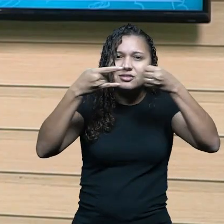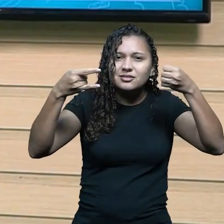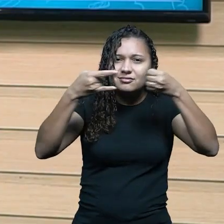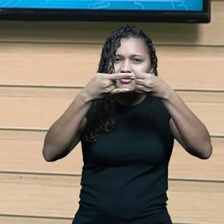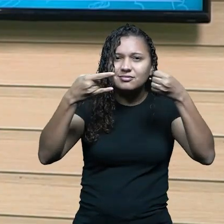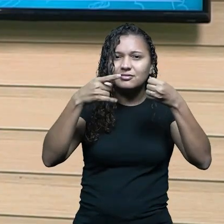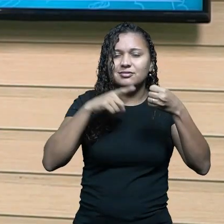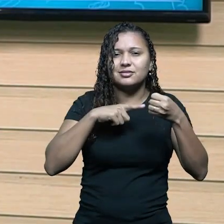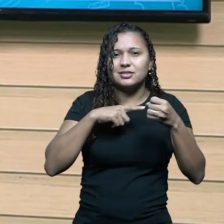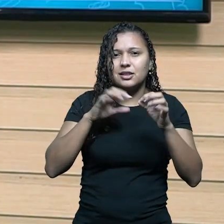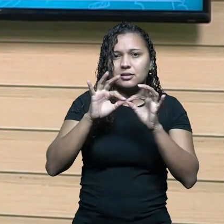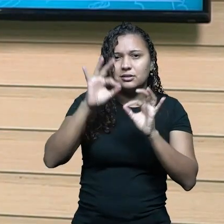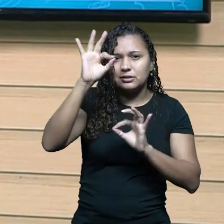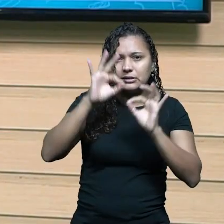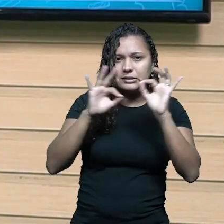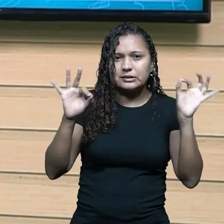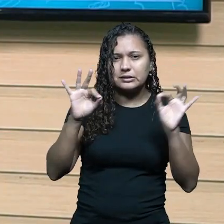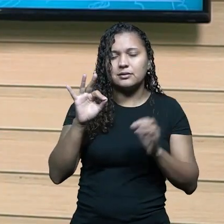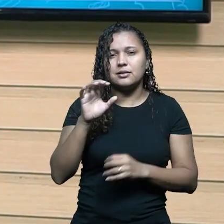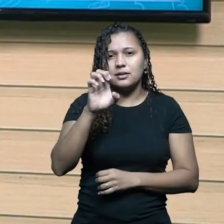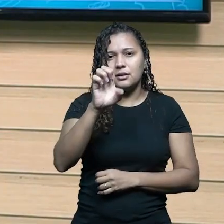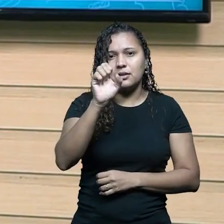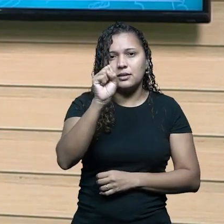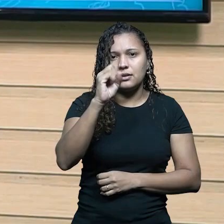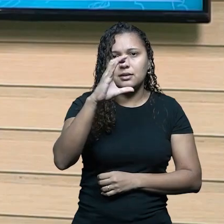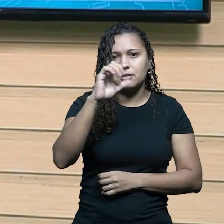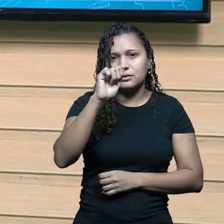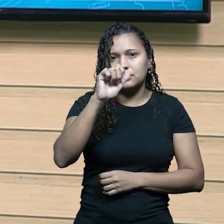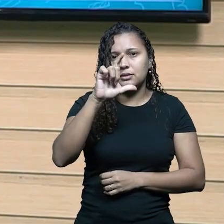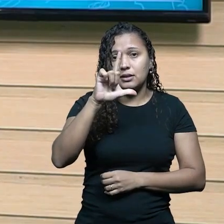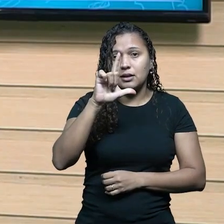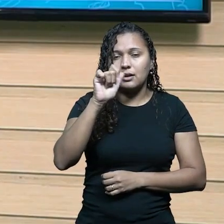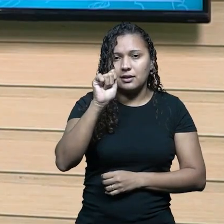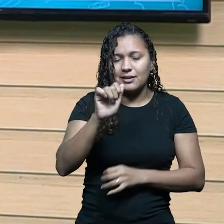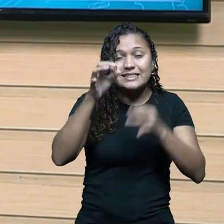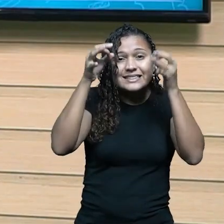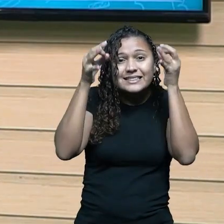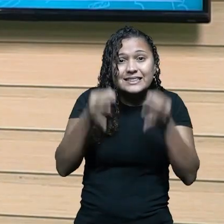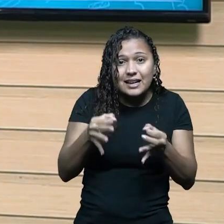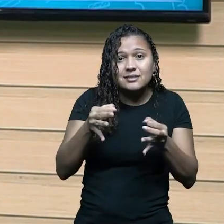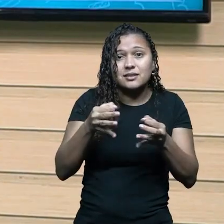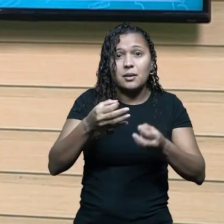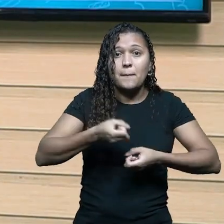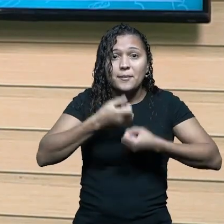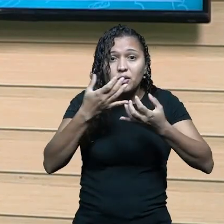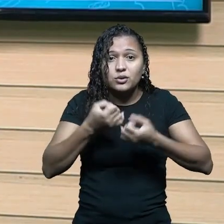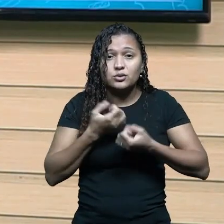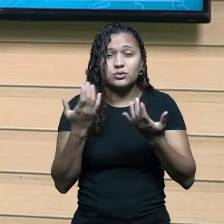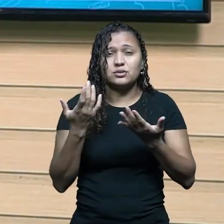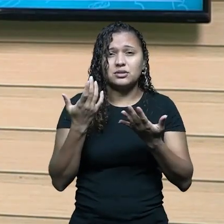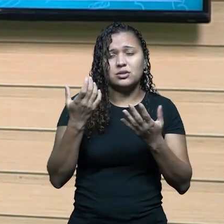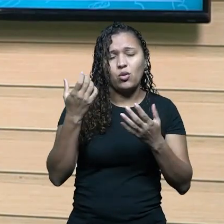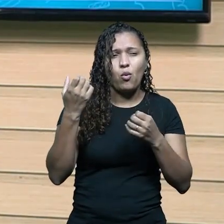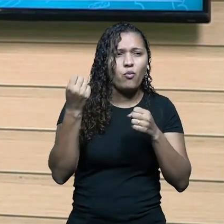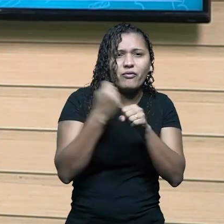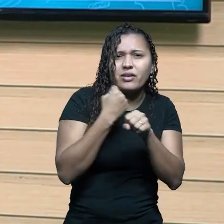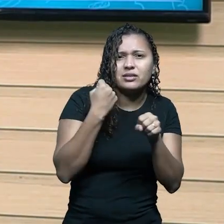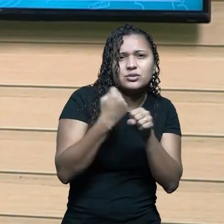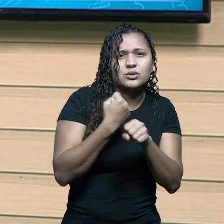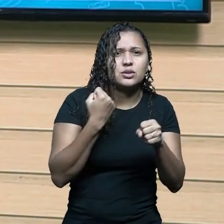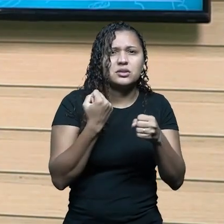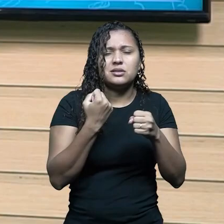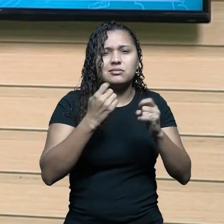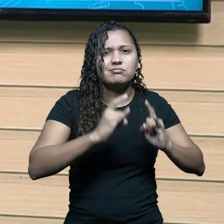especificações na escala correta, e tem que ser na escala correta, porque quem vai produzir aquela peça ou